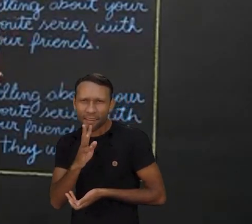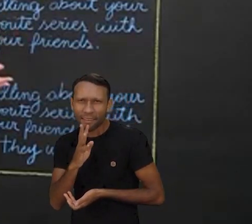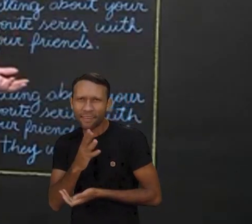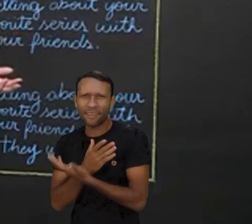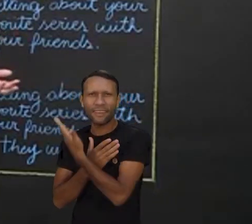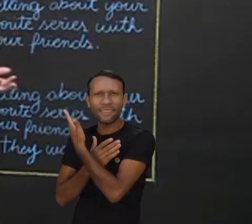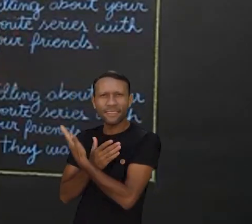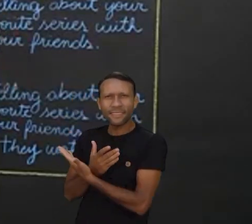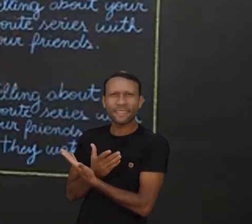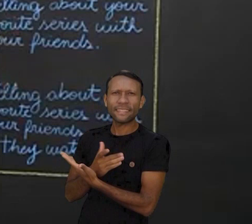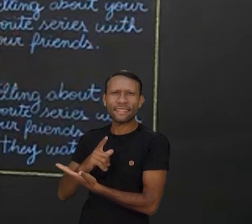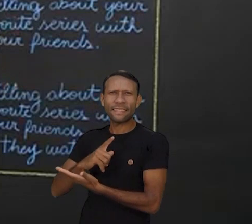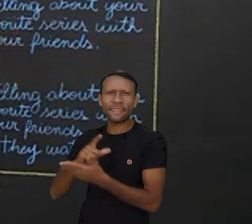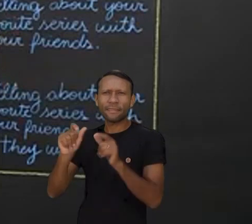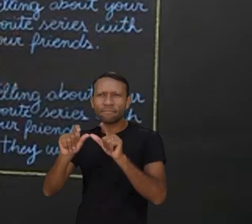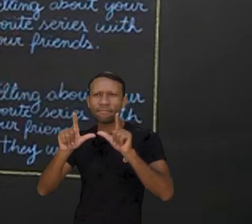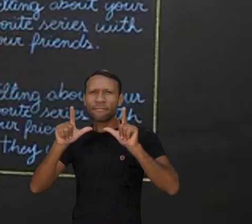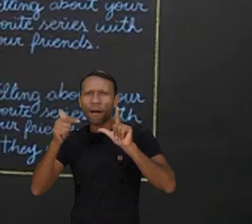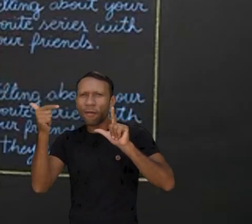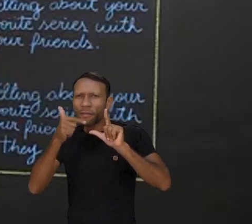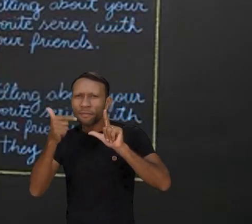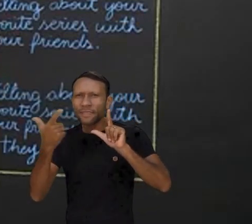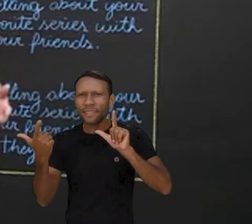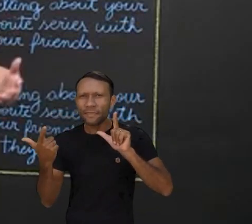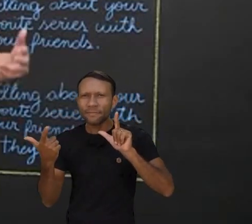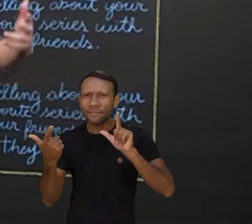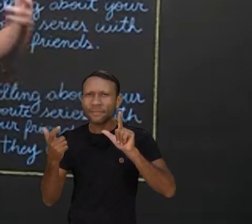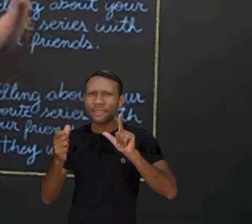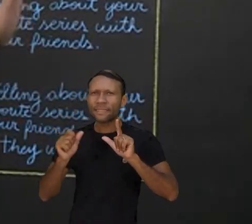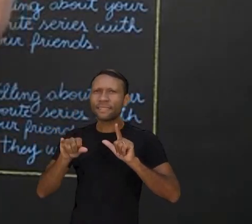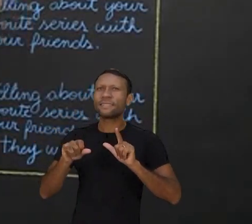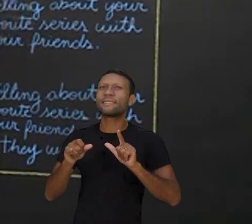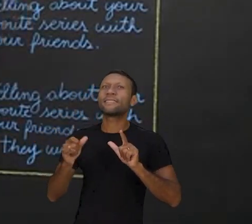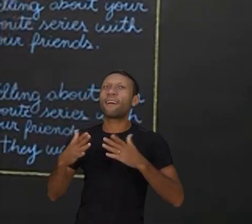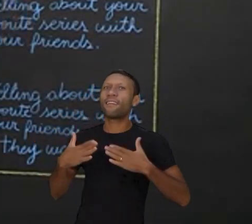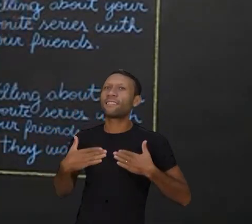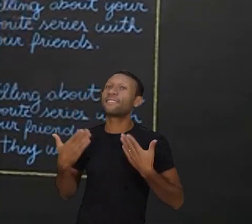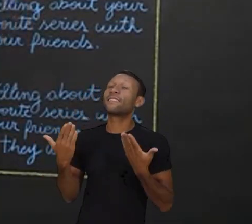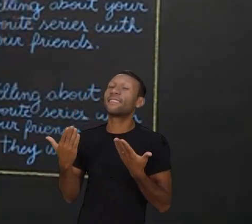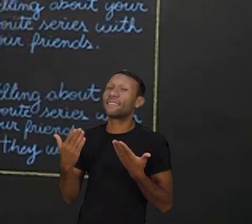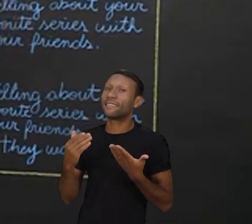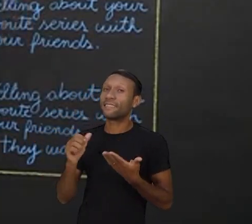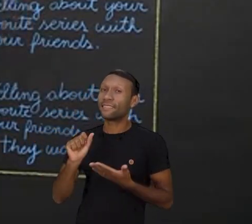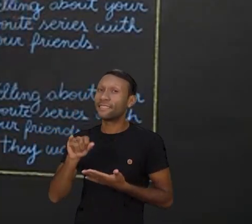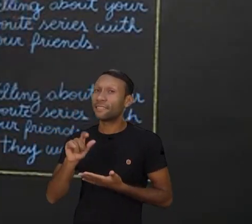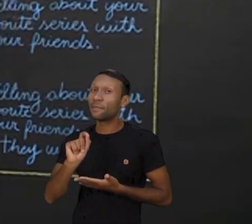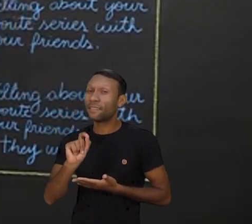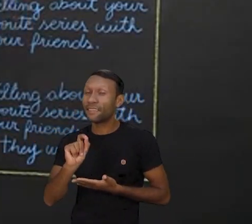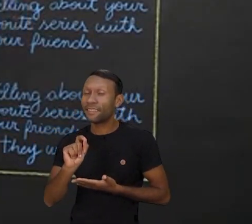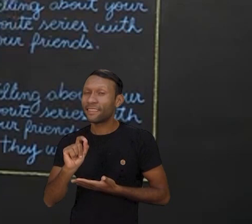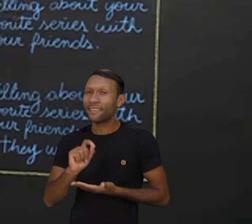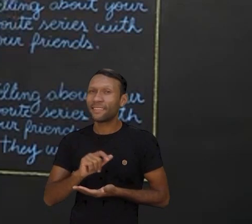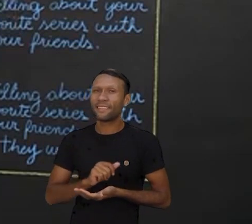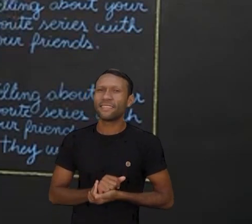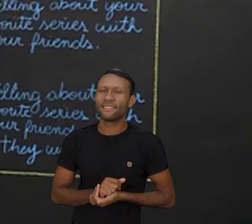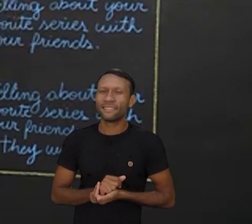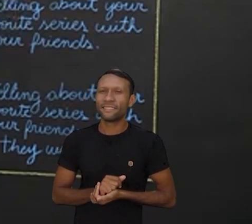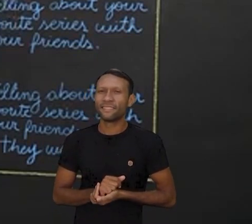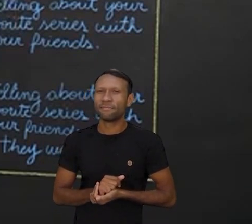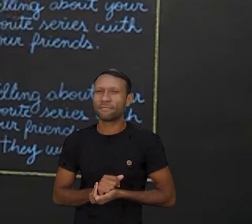visto, acredito, em algum meme. E se eu dissesse? E aí vem tchan. E se eu dissesse, what if I told